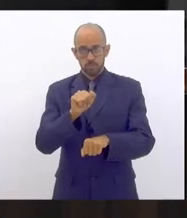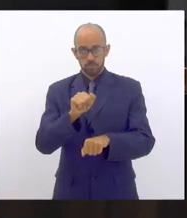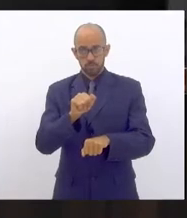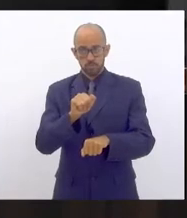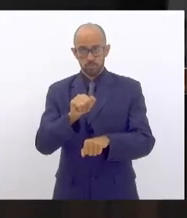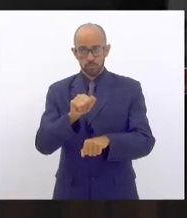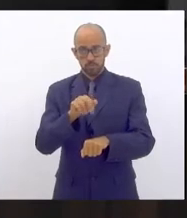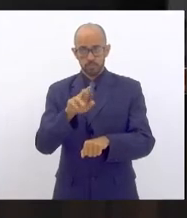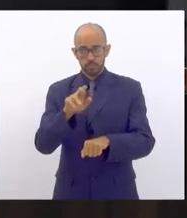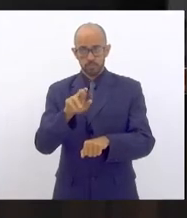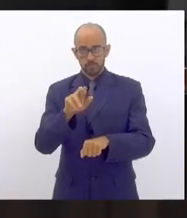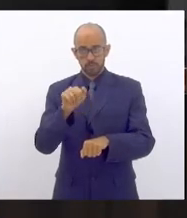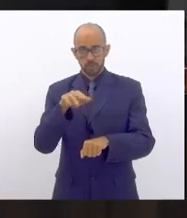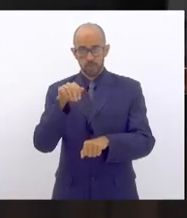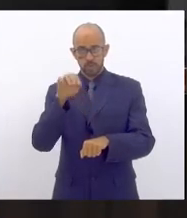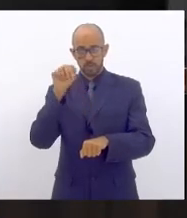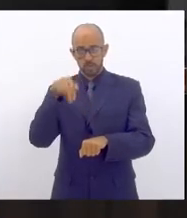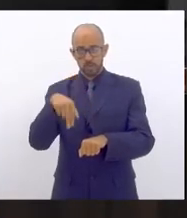Renan Ferreirinha,